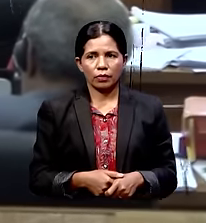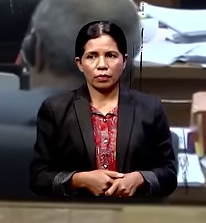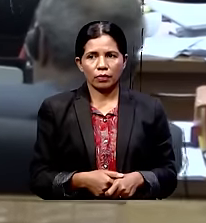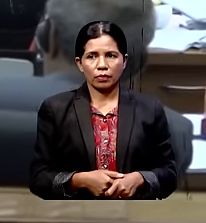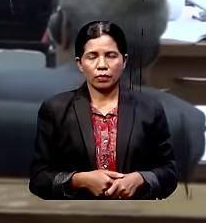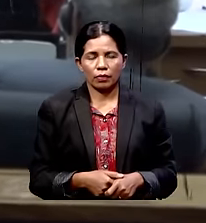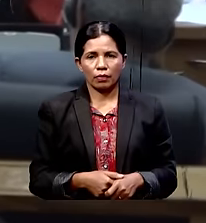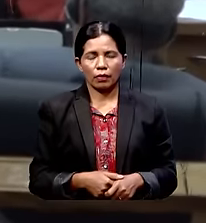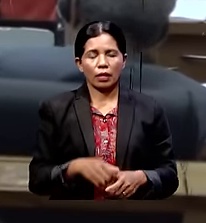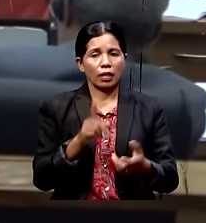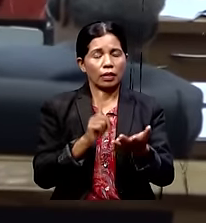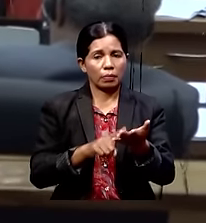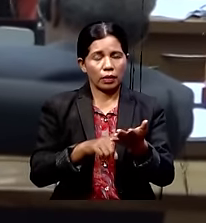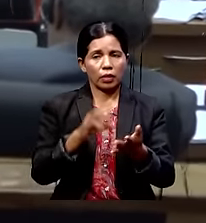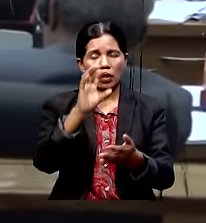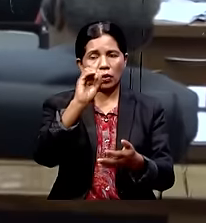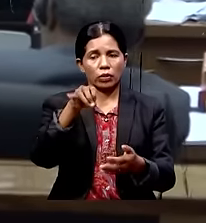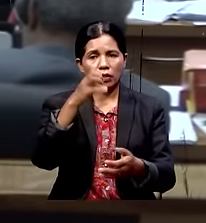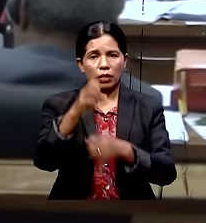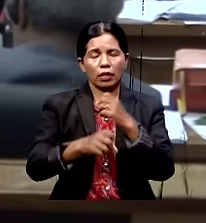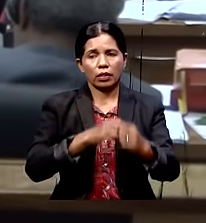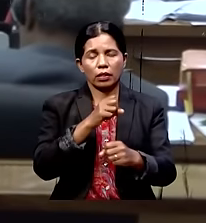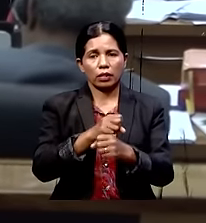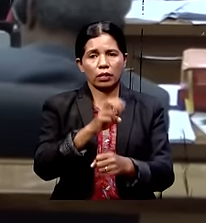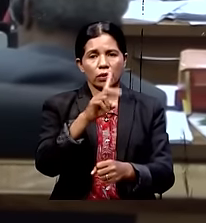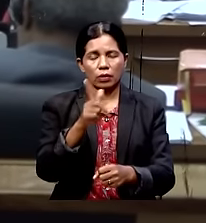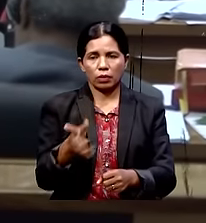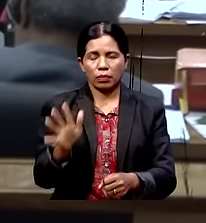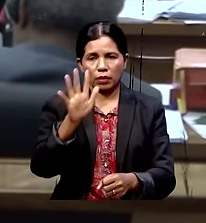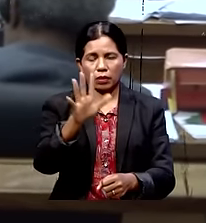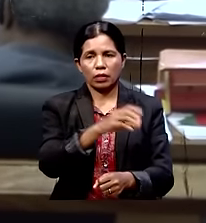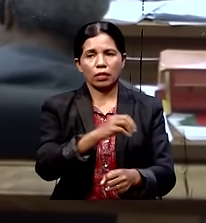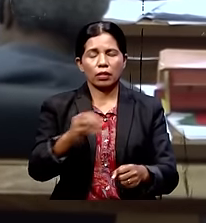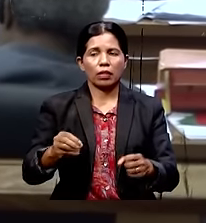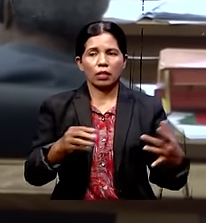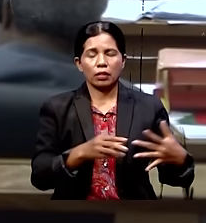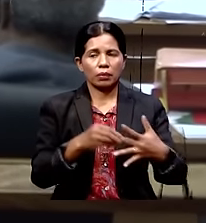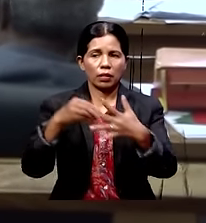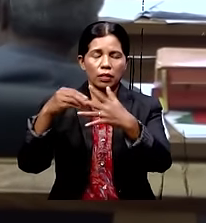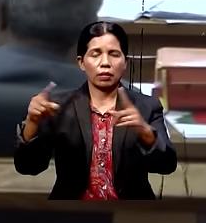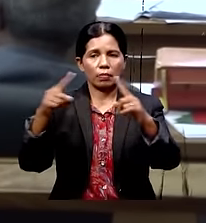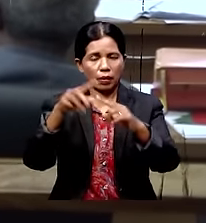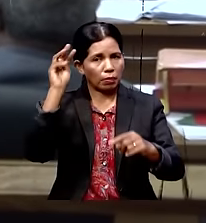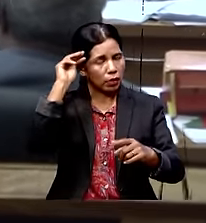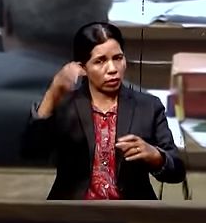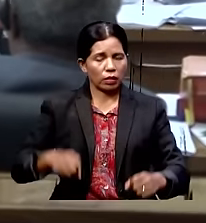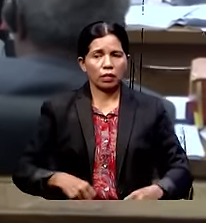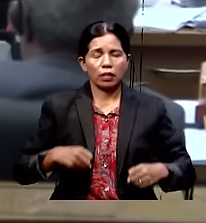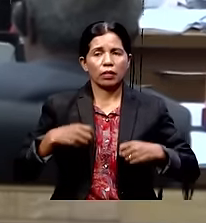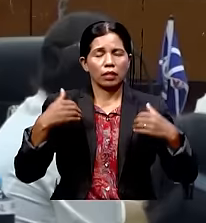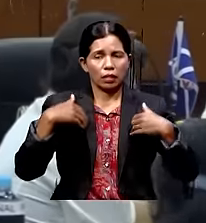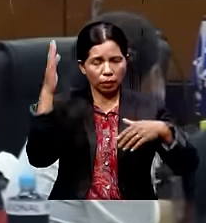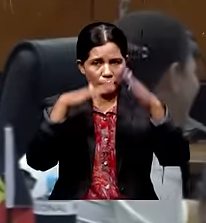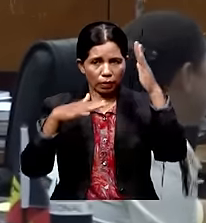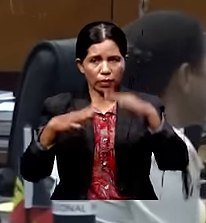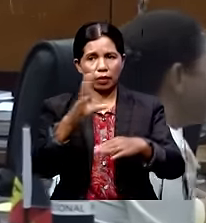E a sessão de debate orçamento geral estado tinha rio rua Ruanulo Reis em Lima e a fase especialidade do Ministério da Saúde mostrou